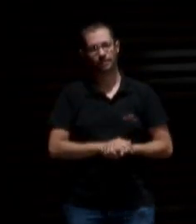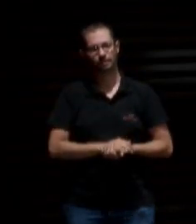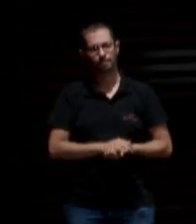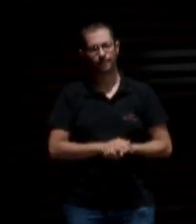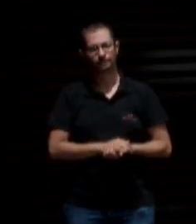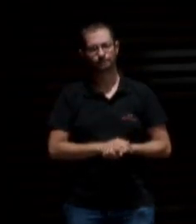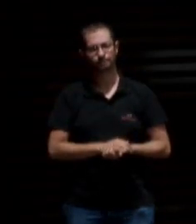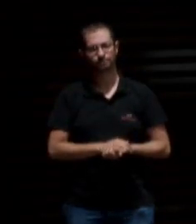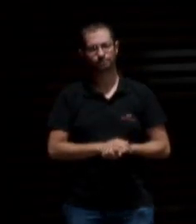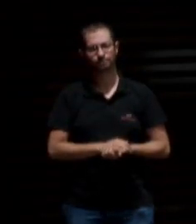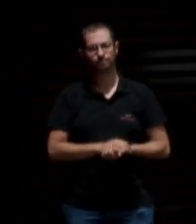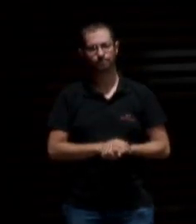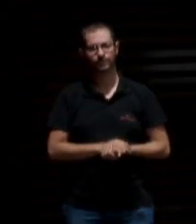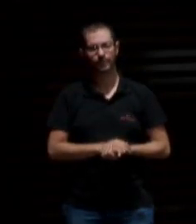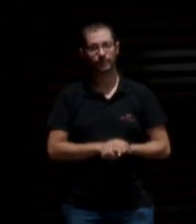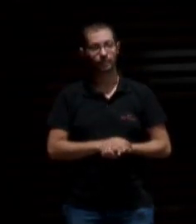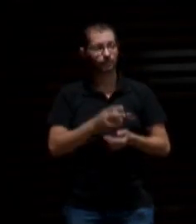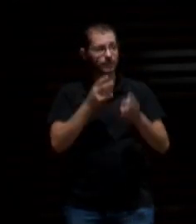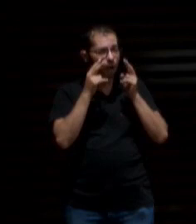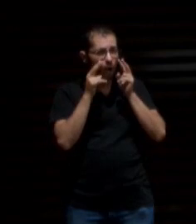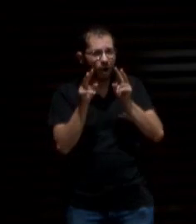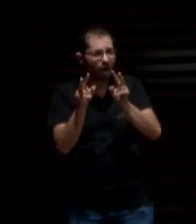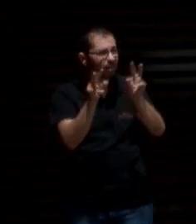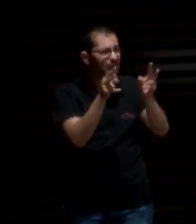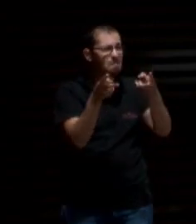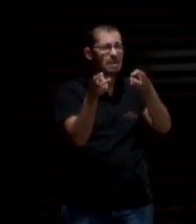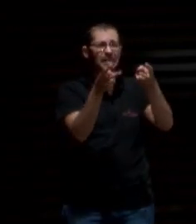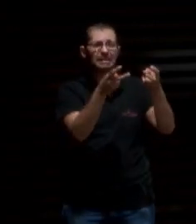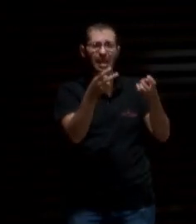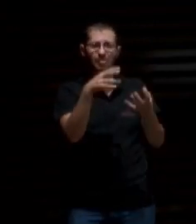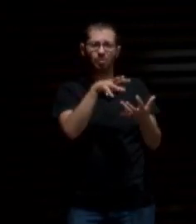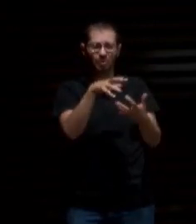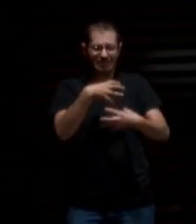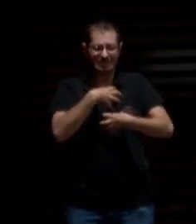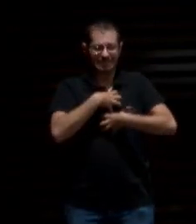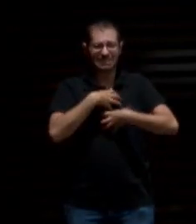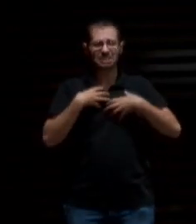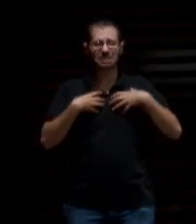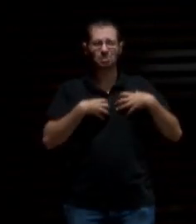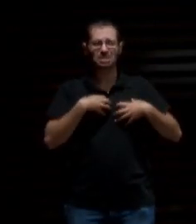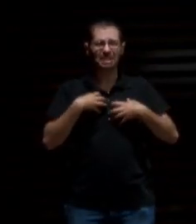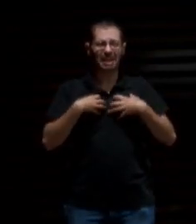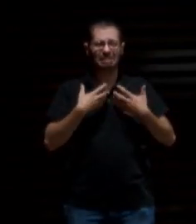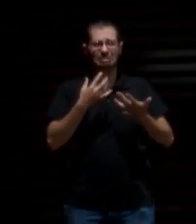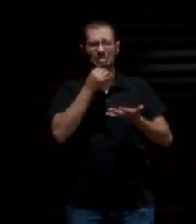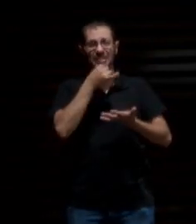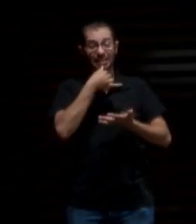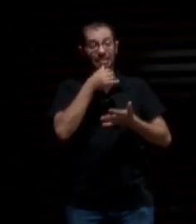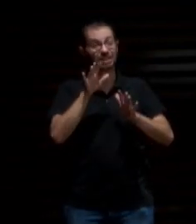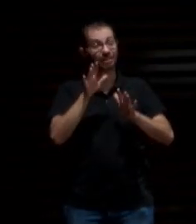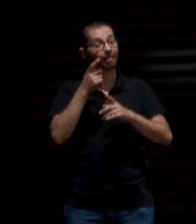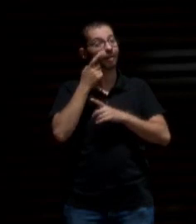Quando você olhar para tudo isso e ficar indignado e aflito, preste atenção no que a palavra de Deus está dizendo para